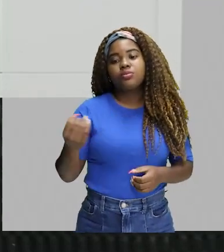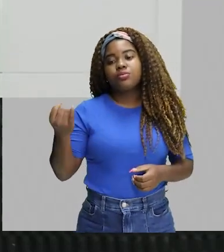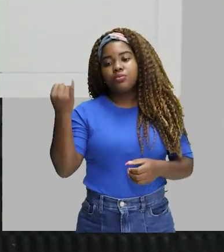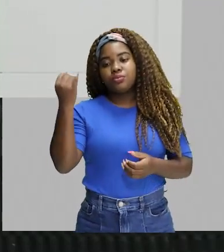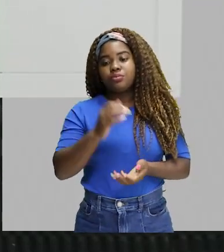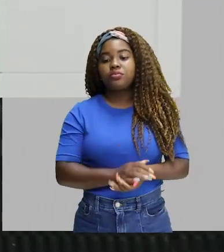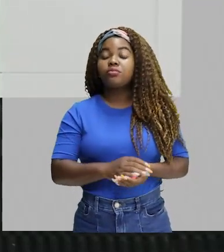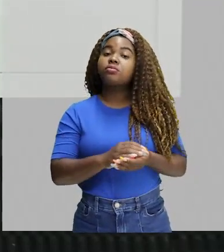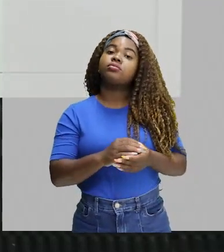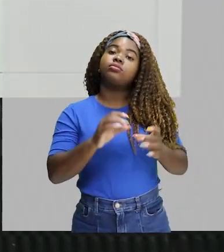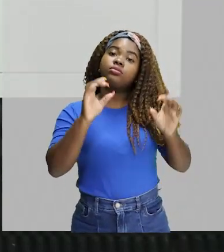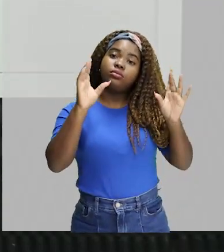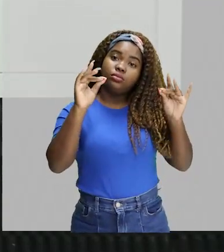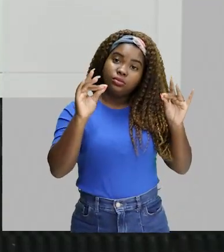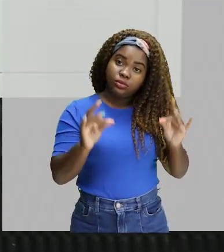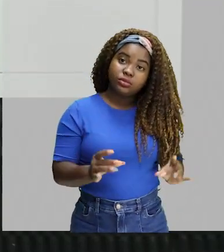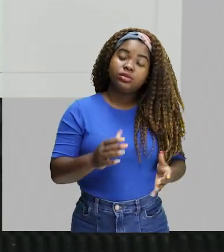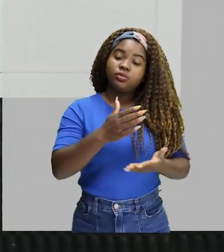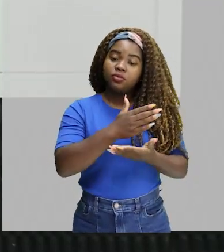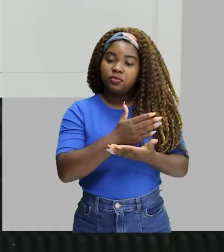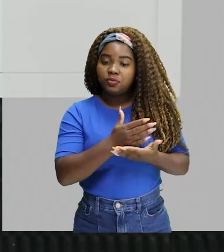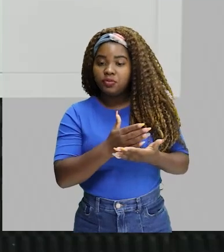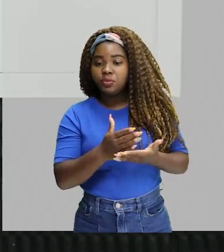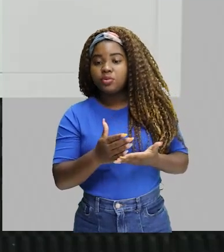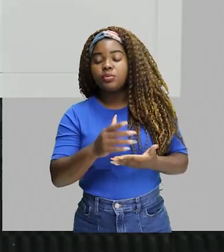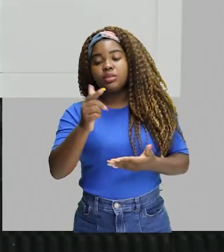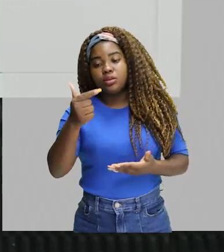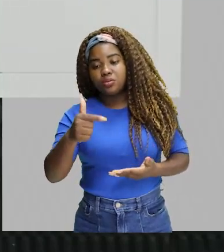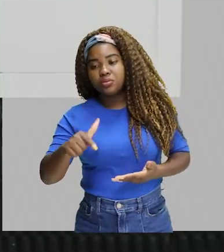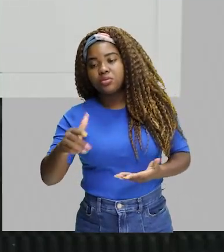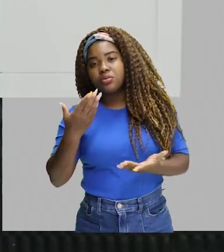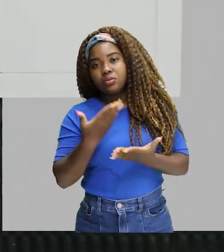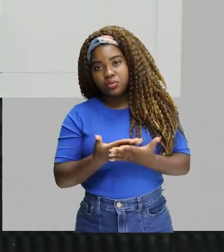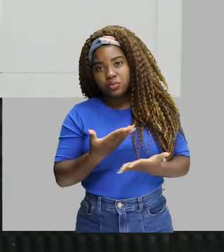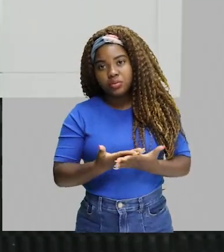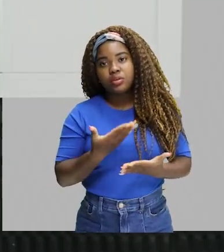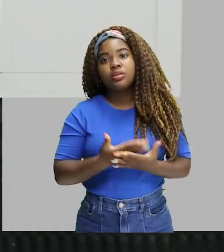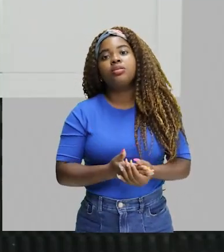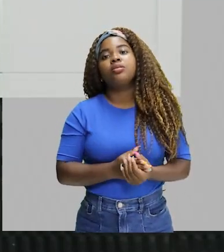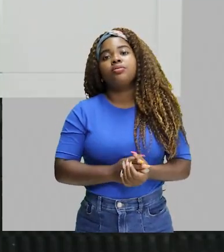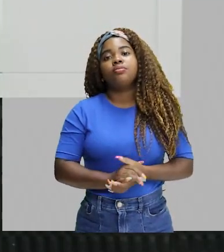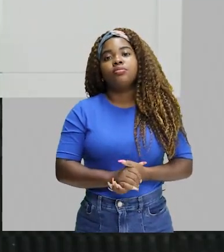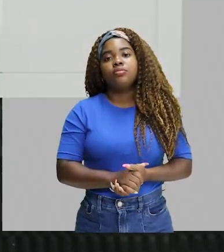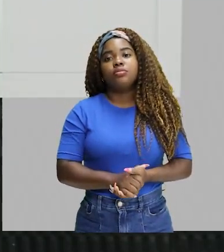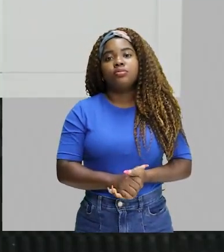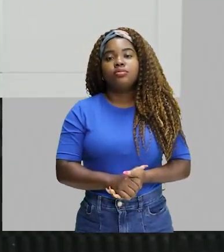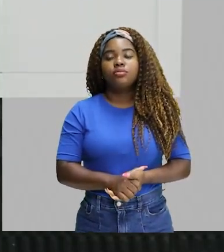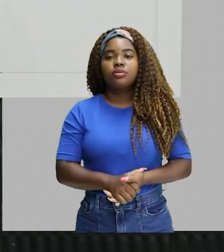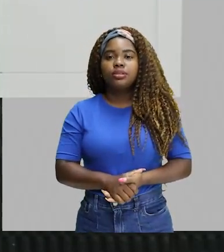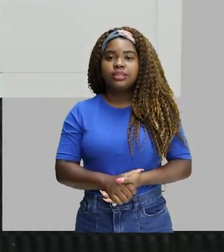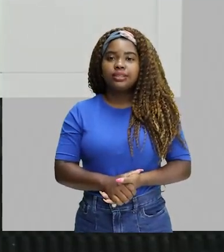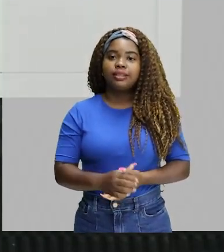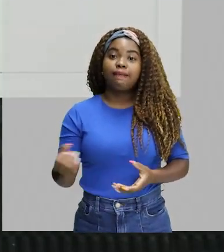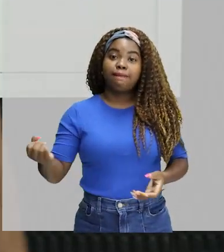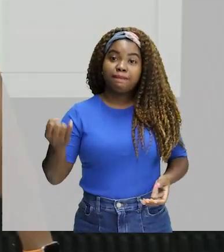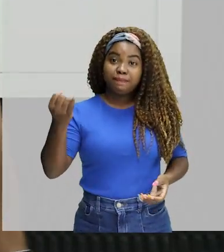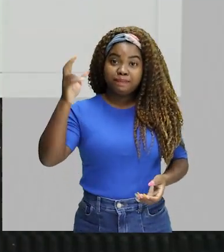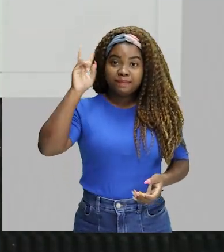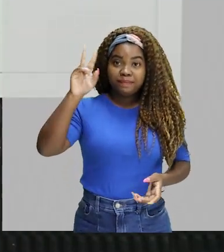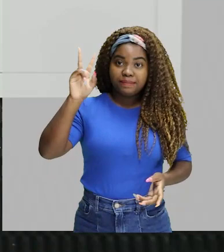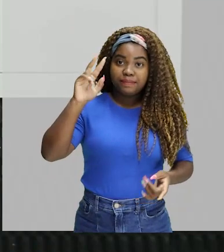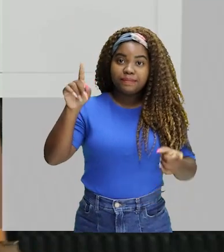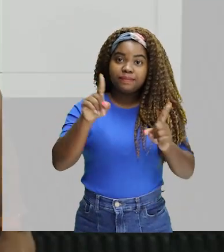vamos continuar em aulas aí posteriores deste tema, porque ele vai esticar bastante dentro da filosofia, saca? É